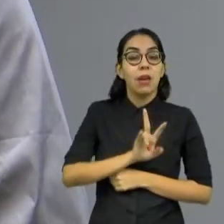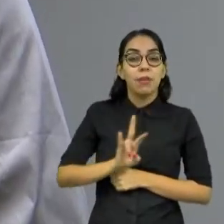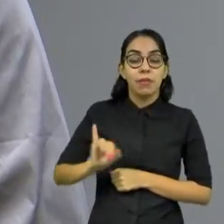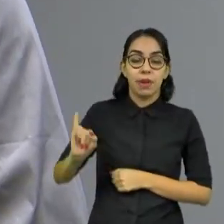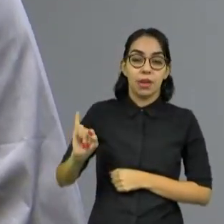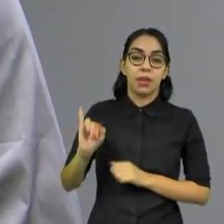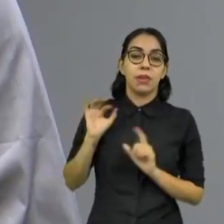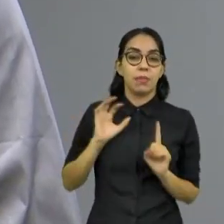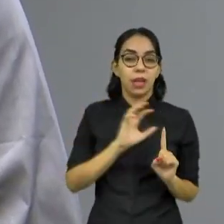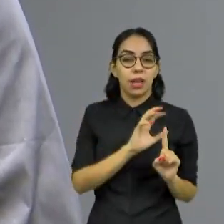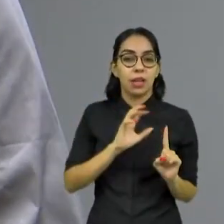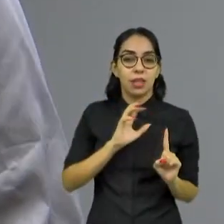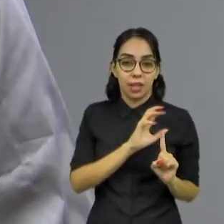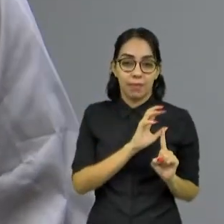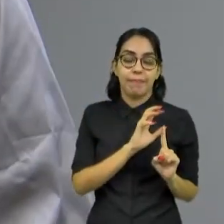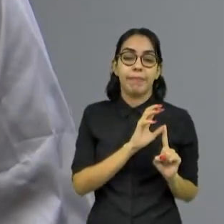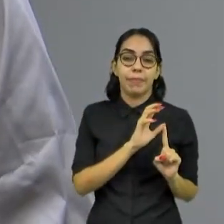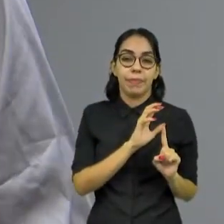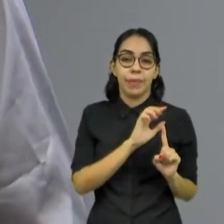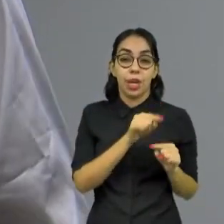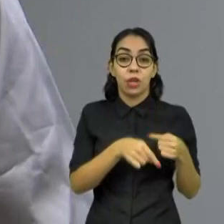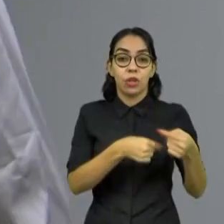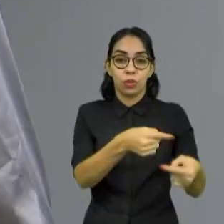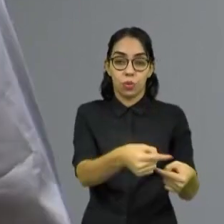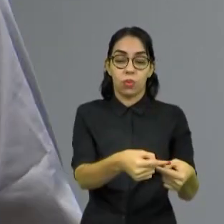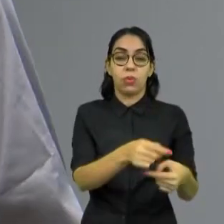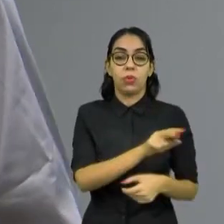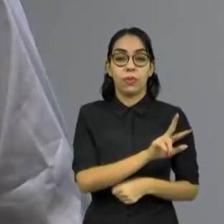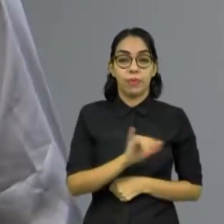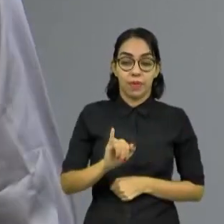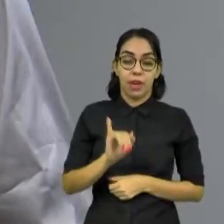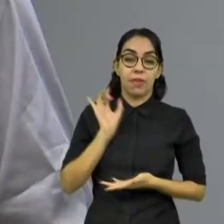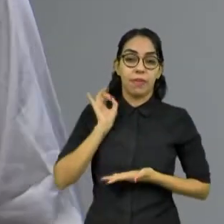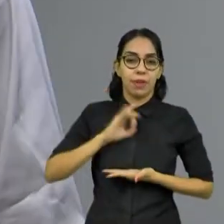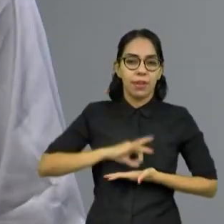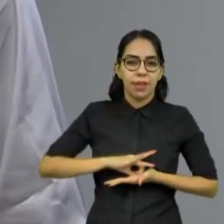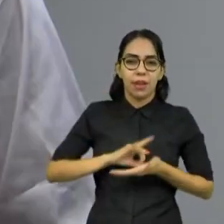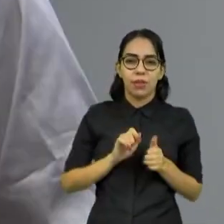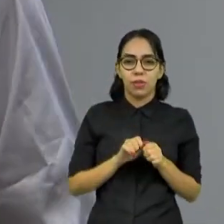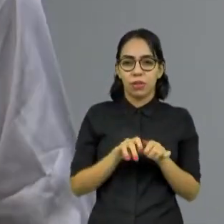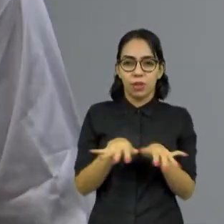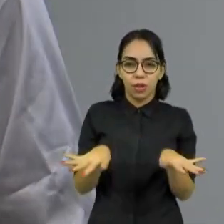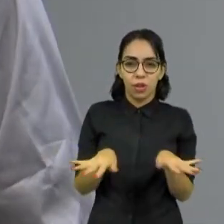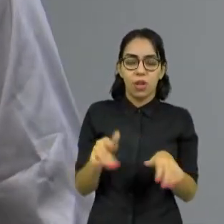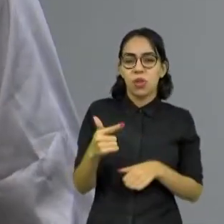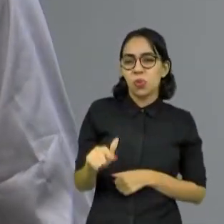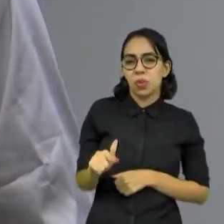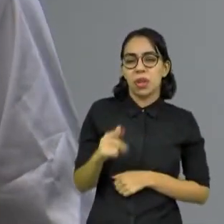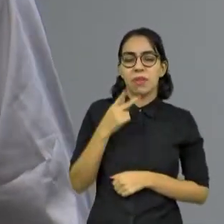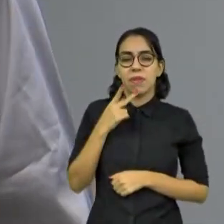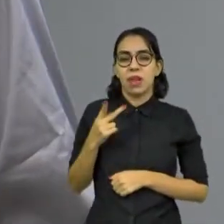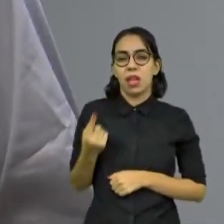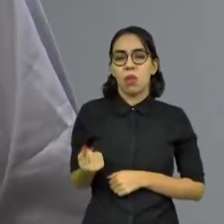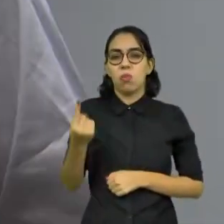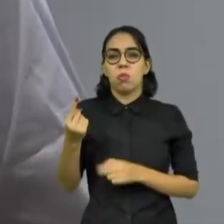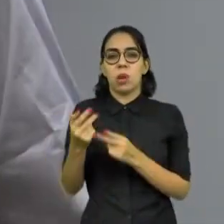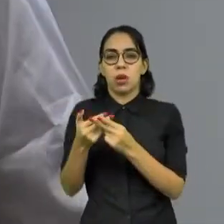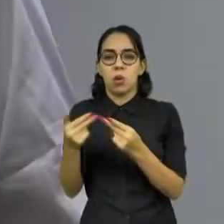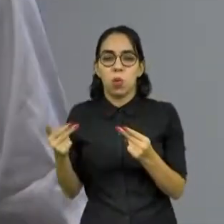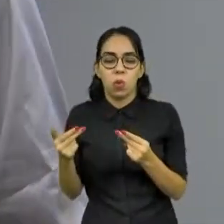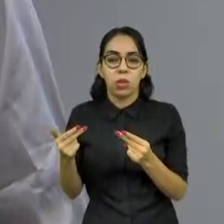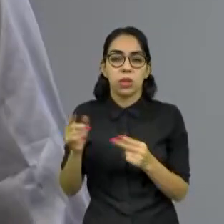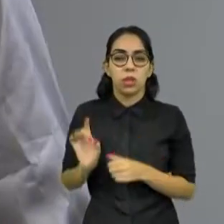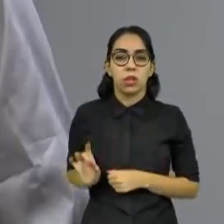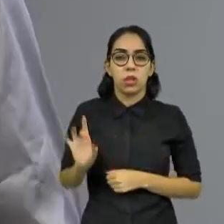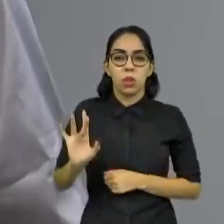cadeia produtiva. Na verdade, então, esse aumento é generalizado, não existe um produto X ou Y que vai sofrer